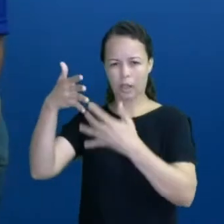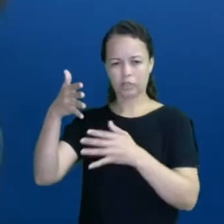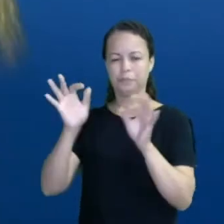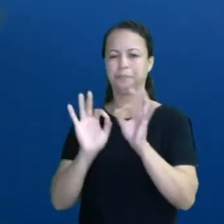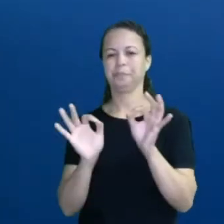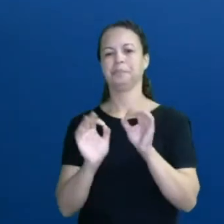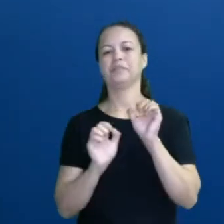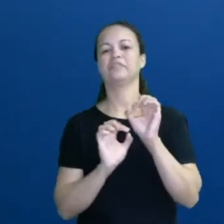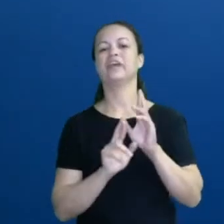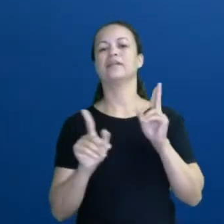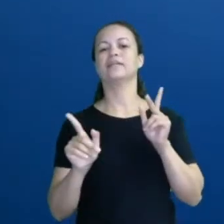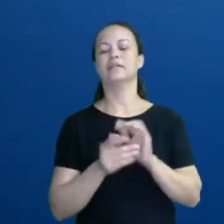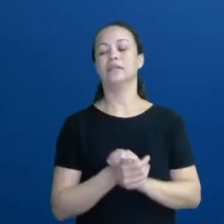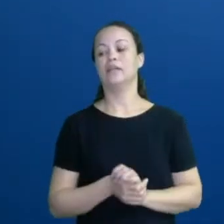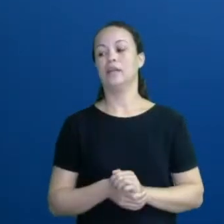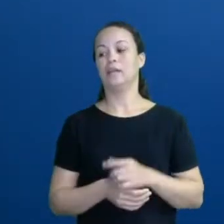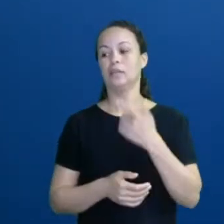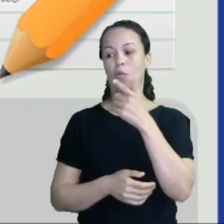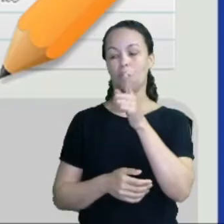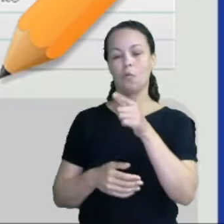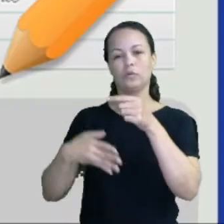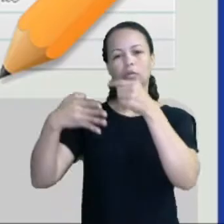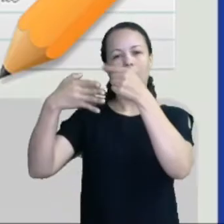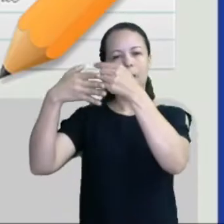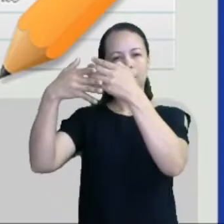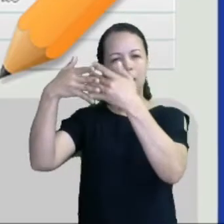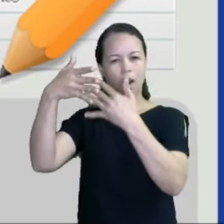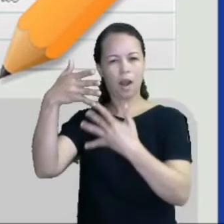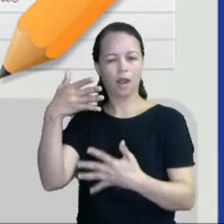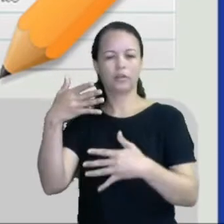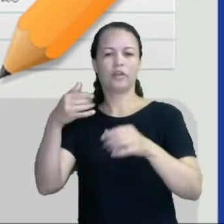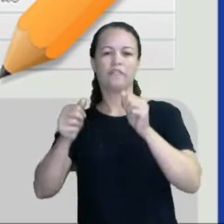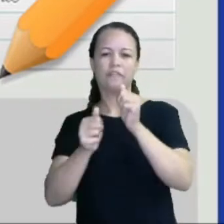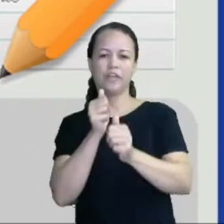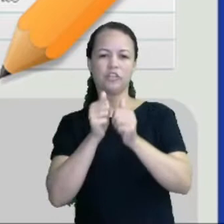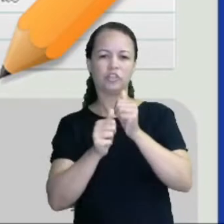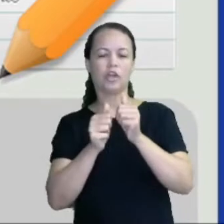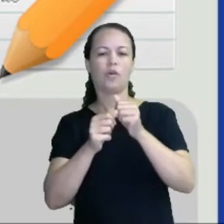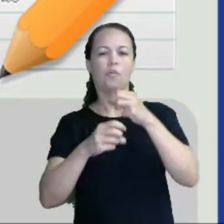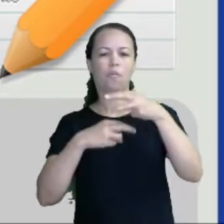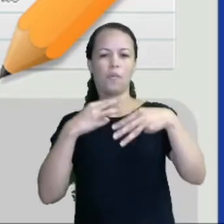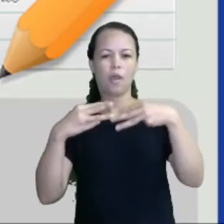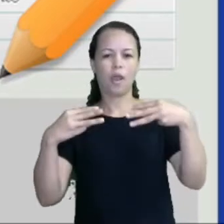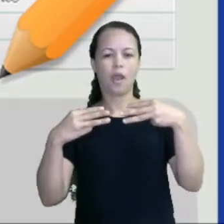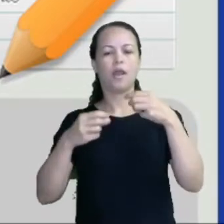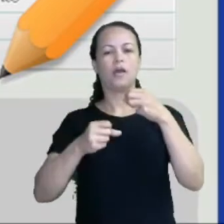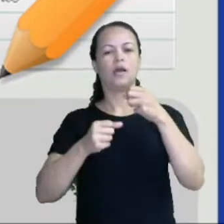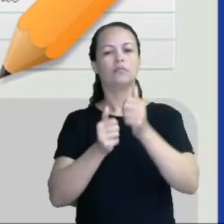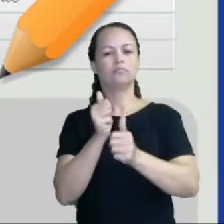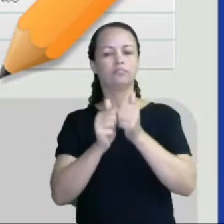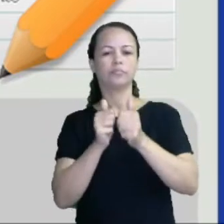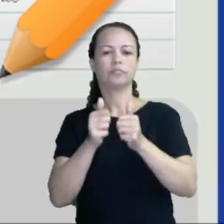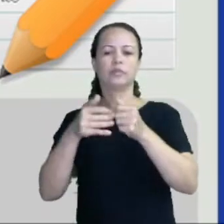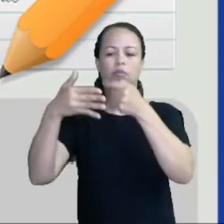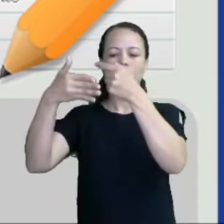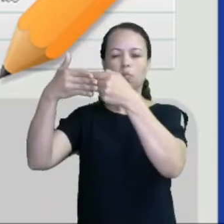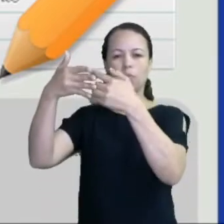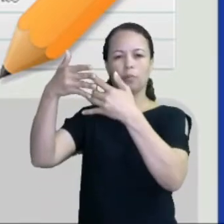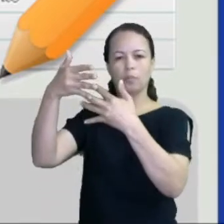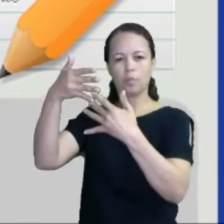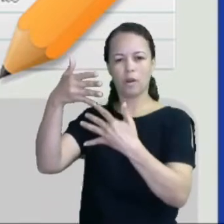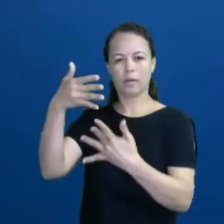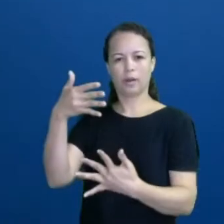no outro slide, né? Que tem feijão, arroz, café, macarrão. Ou seja, um item, um embaixo